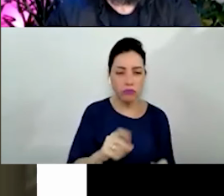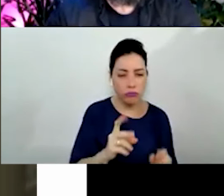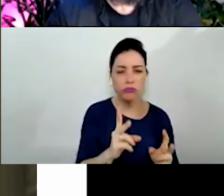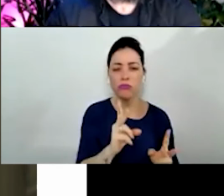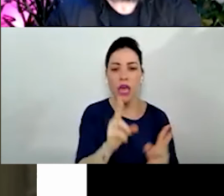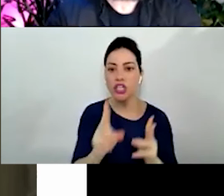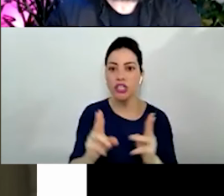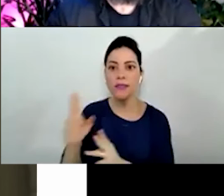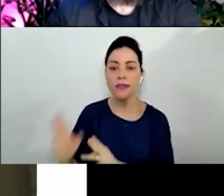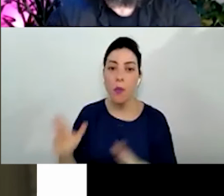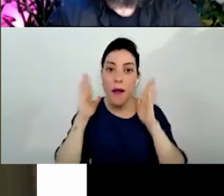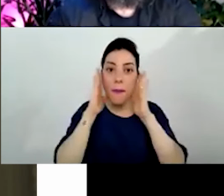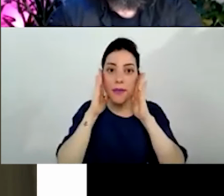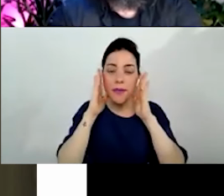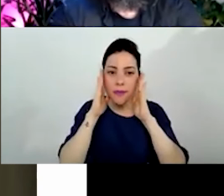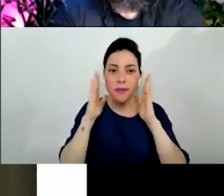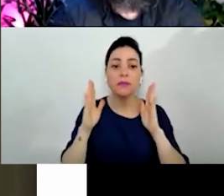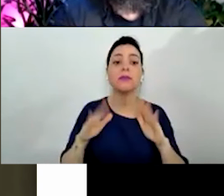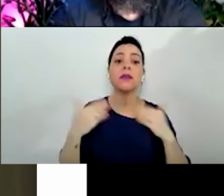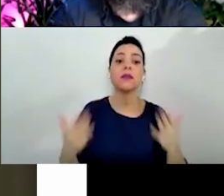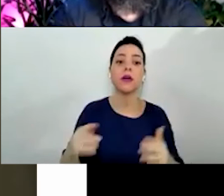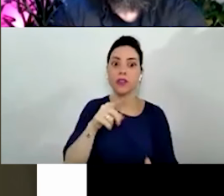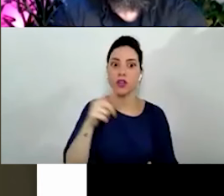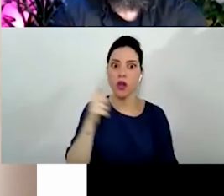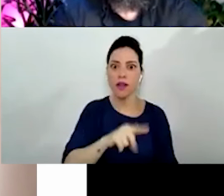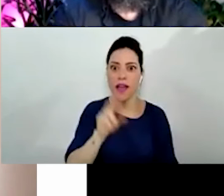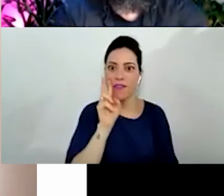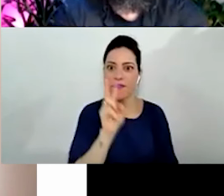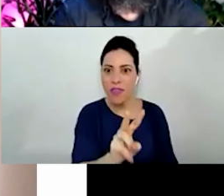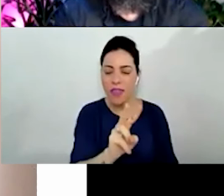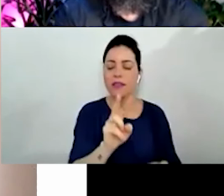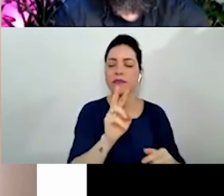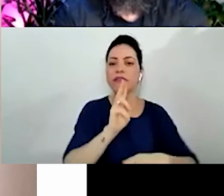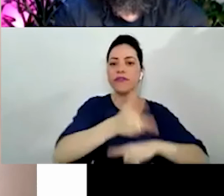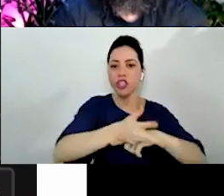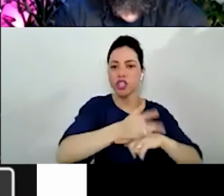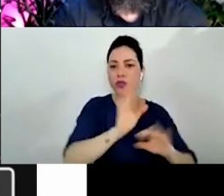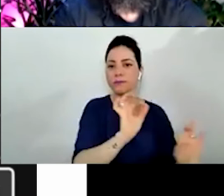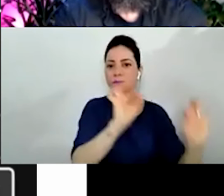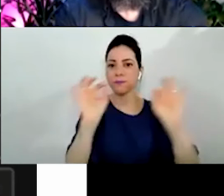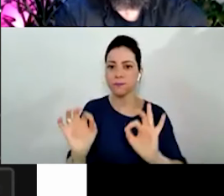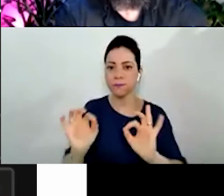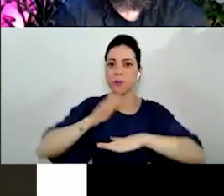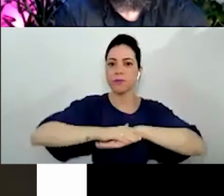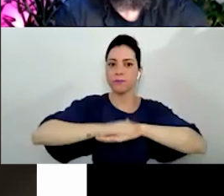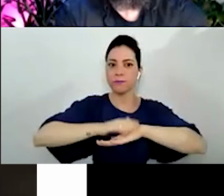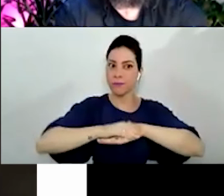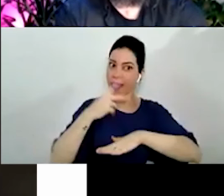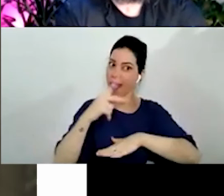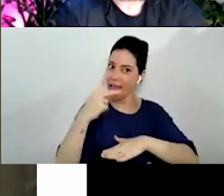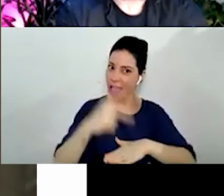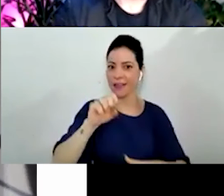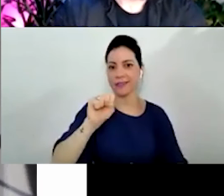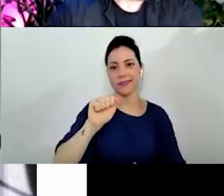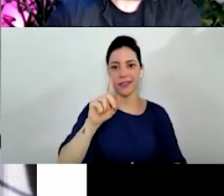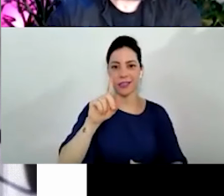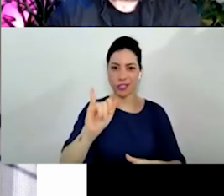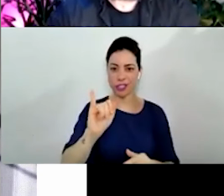inclusive esse frame de vídeo que vocês estão vendo é um vídeo editado por ela por si não